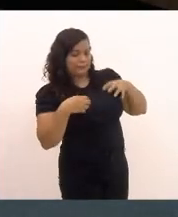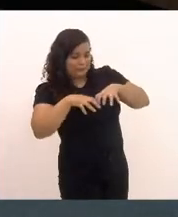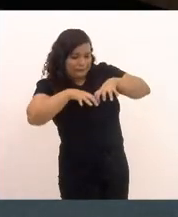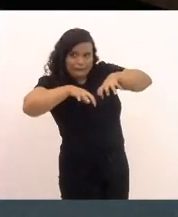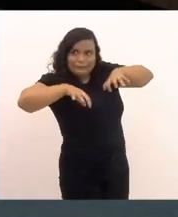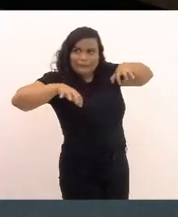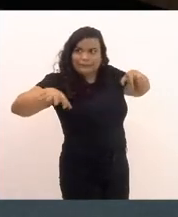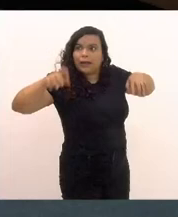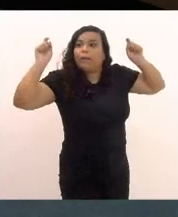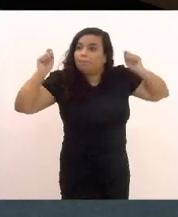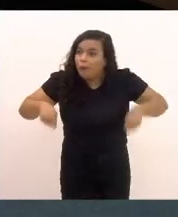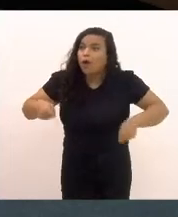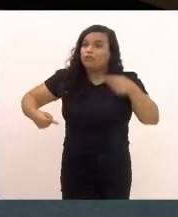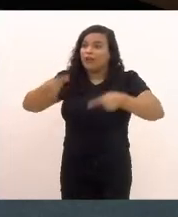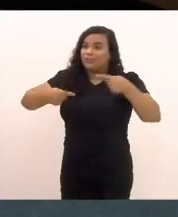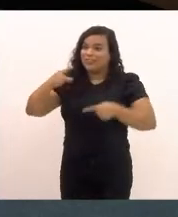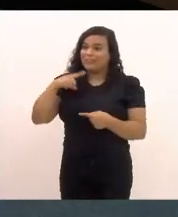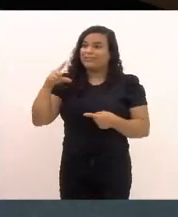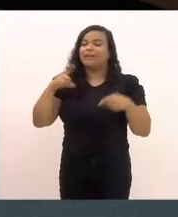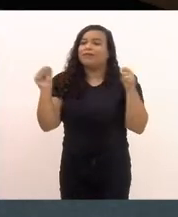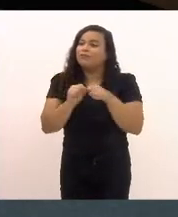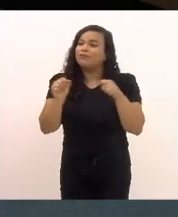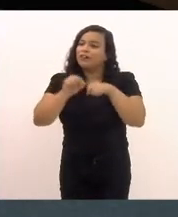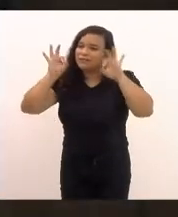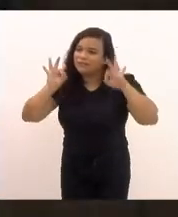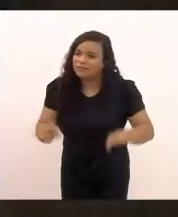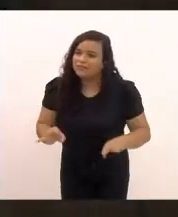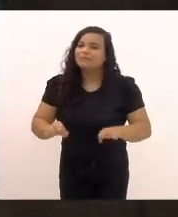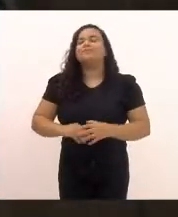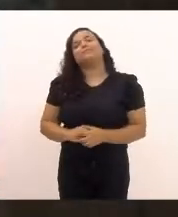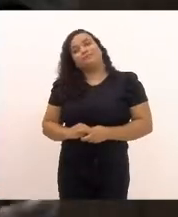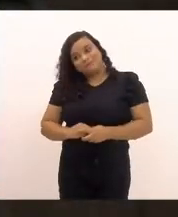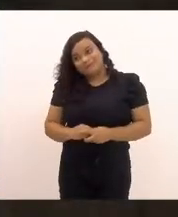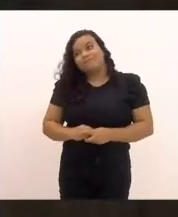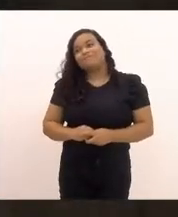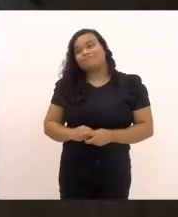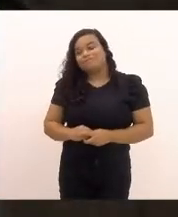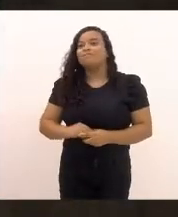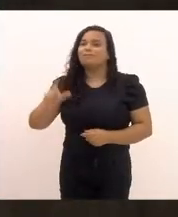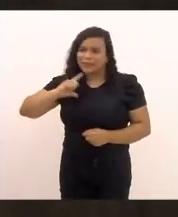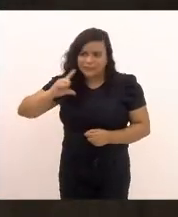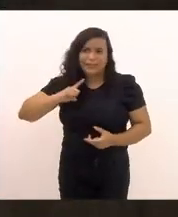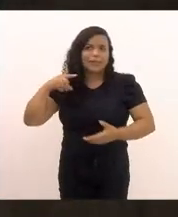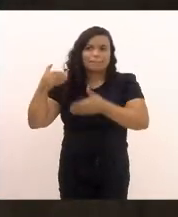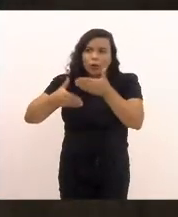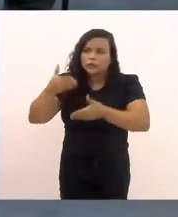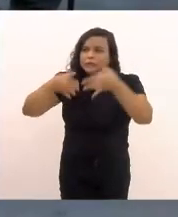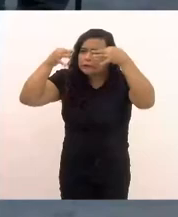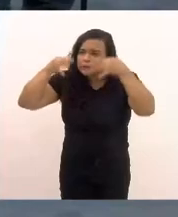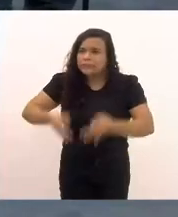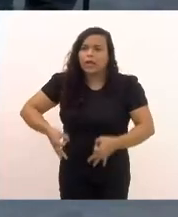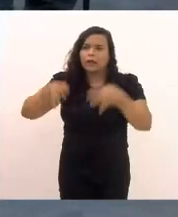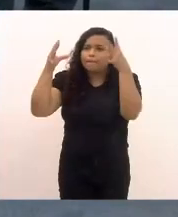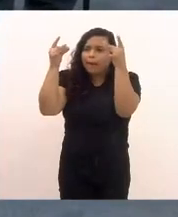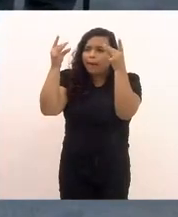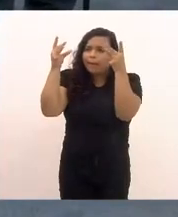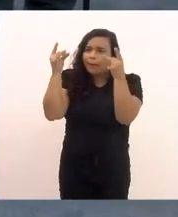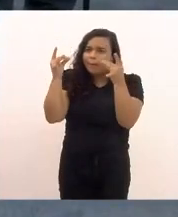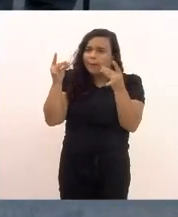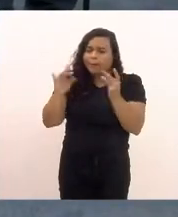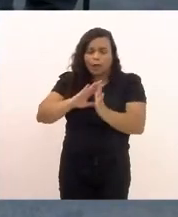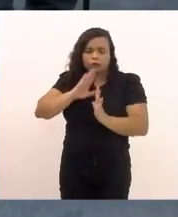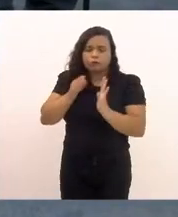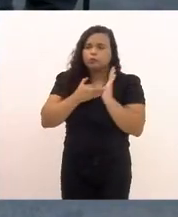essas audiências também realizadas, né? Com todo o procedimento, toda